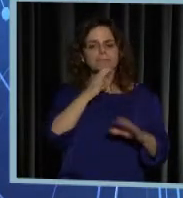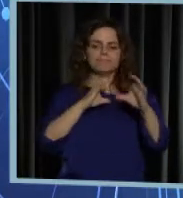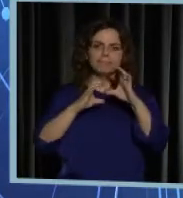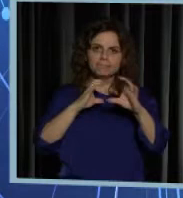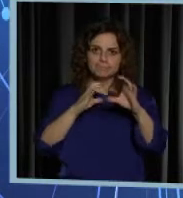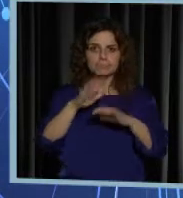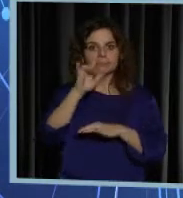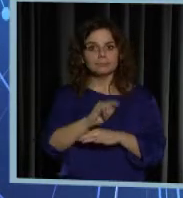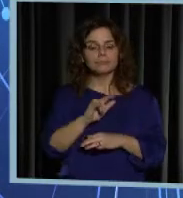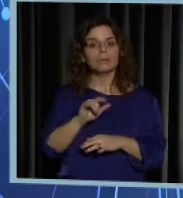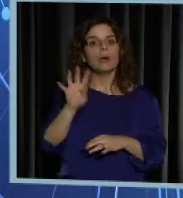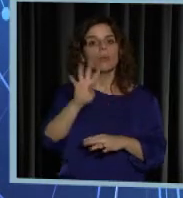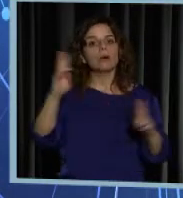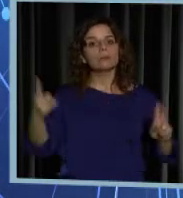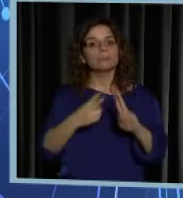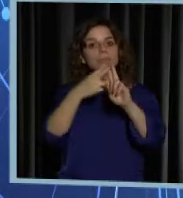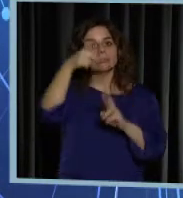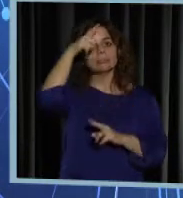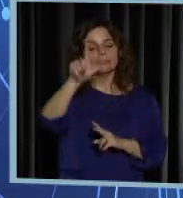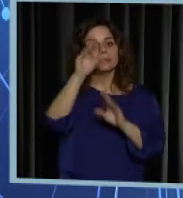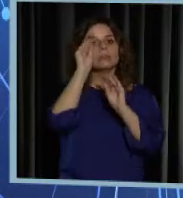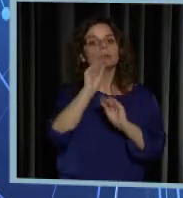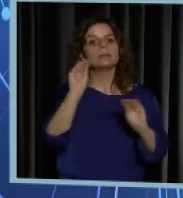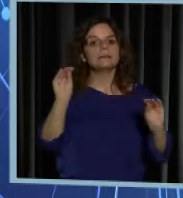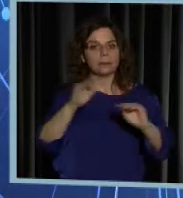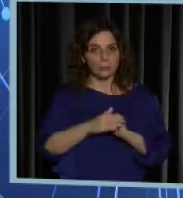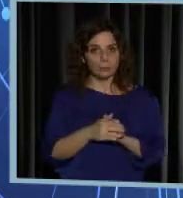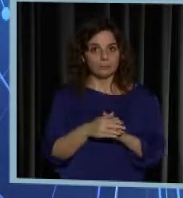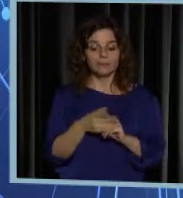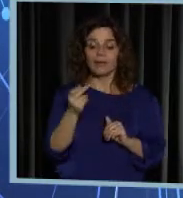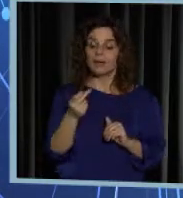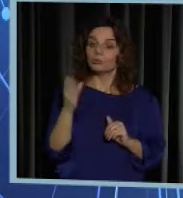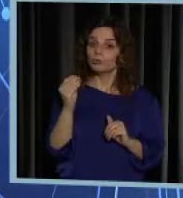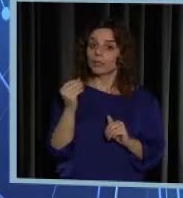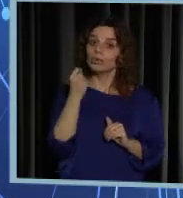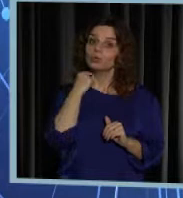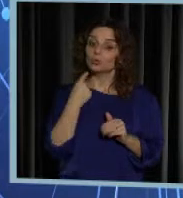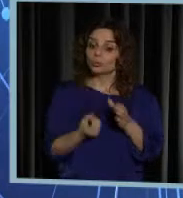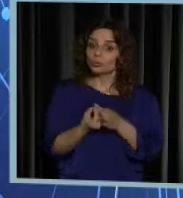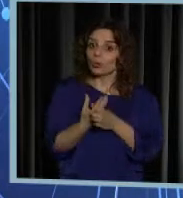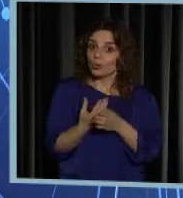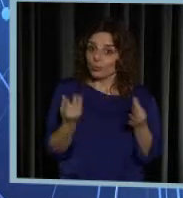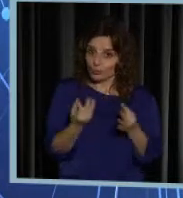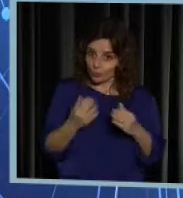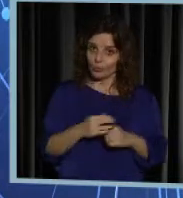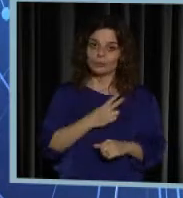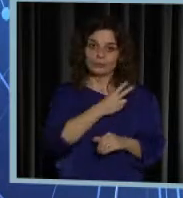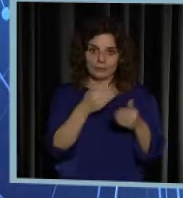em Lisboa, o 4º encontro da Licenciatura em Educação, um curso criado há 10 anos na Universidade Aberta.